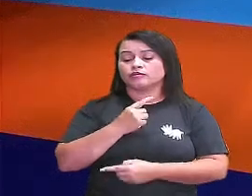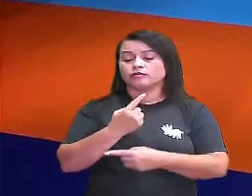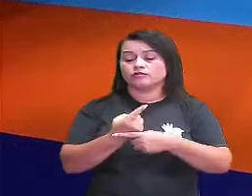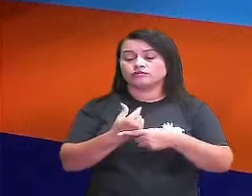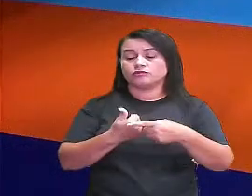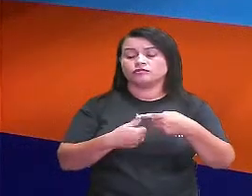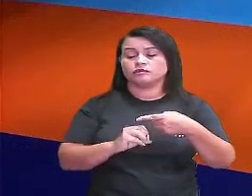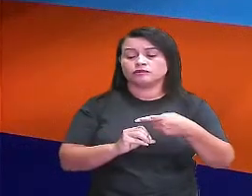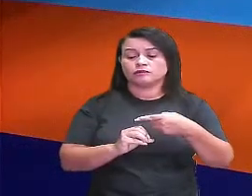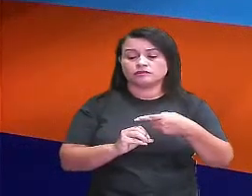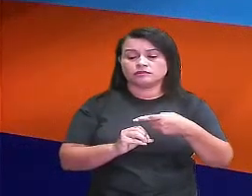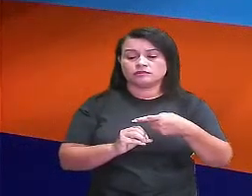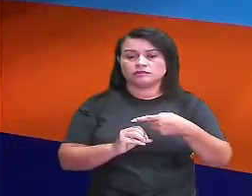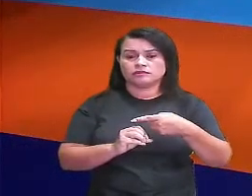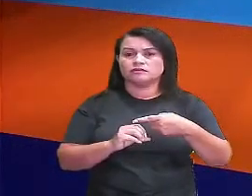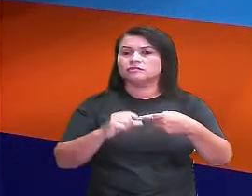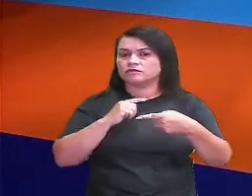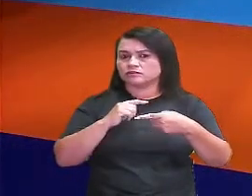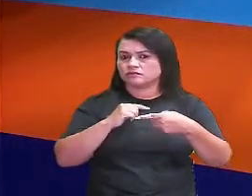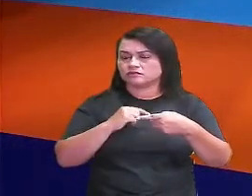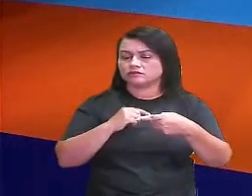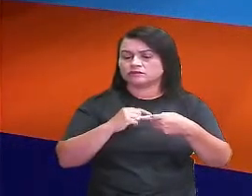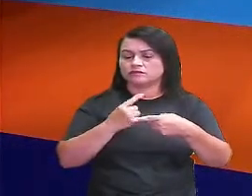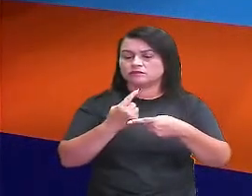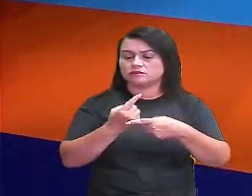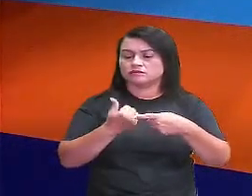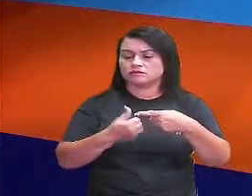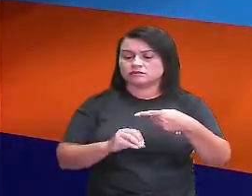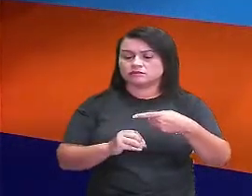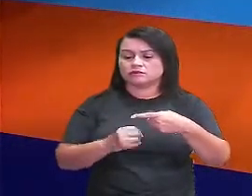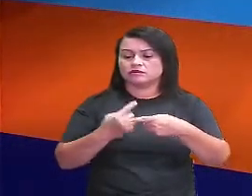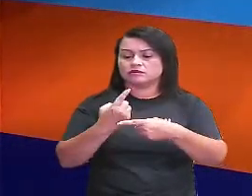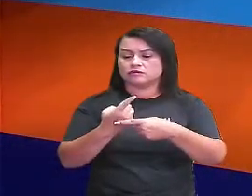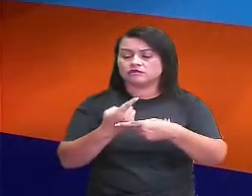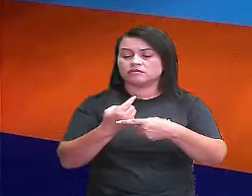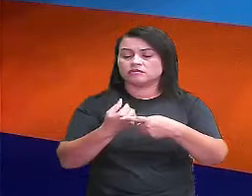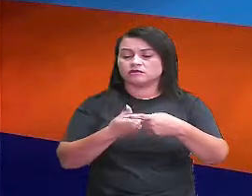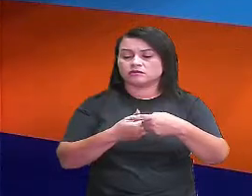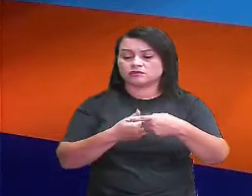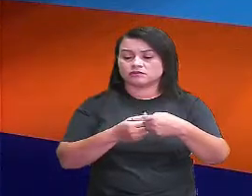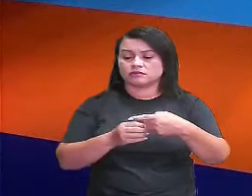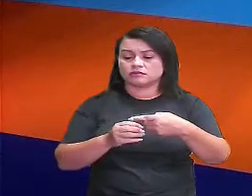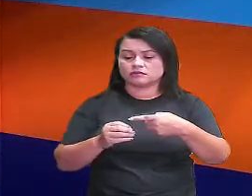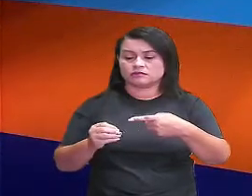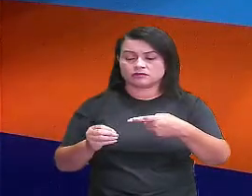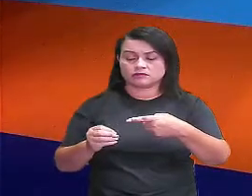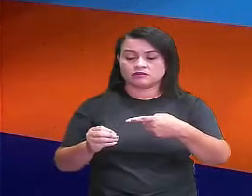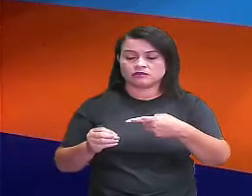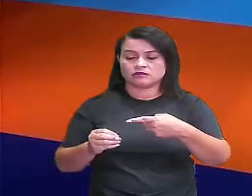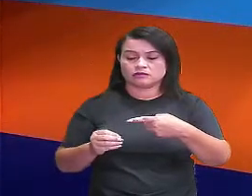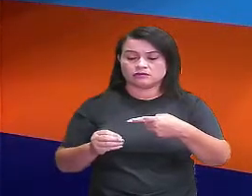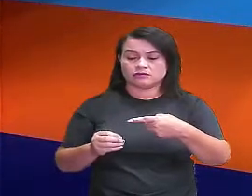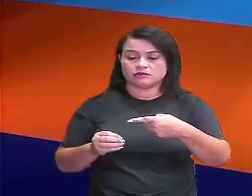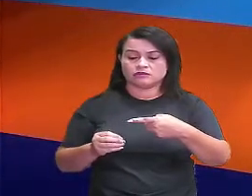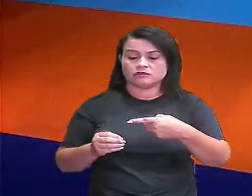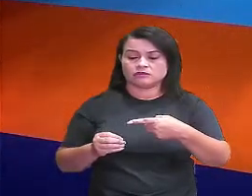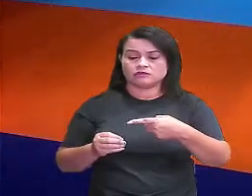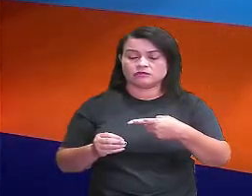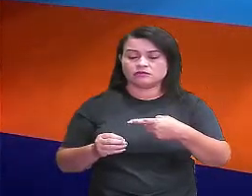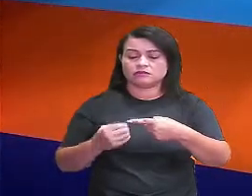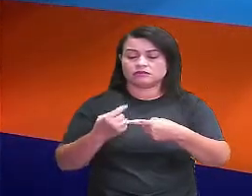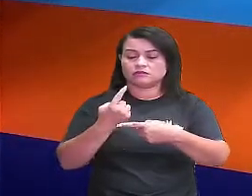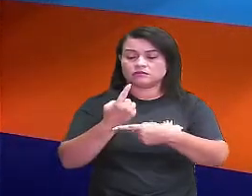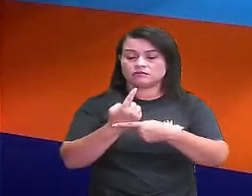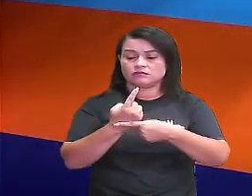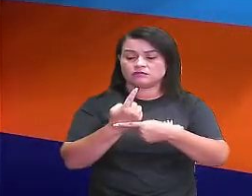1 sobre 10, eu vou ter 1/10. Quando eu tenho 1 sobre 100, eu vou ter 1/100. Quando